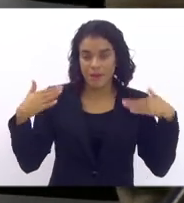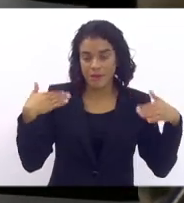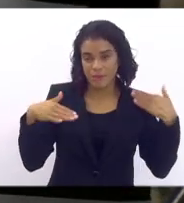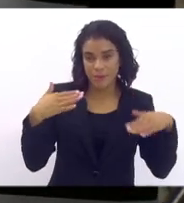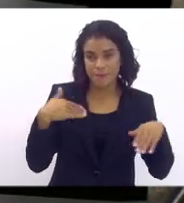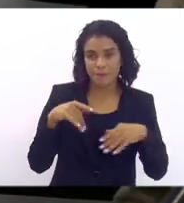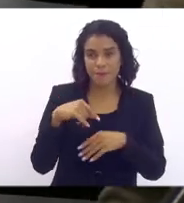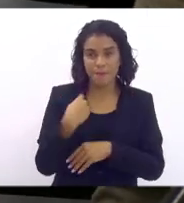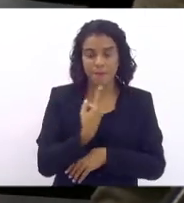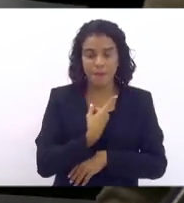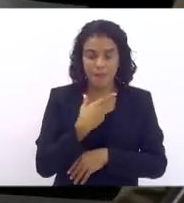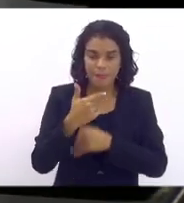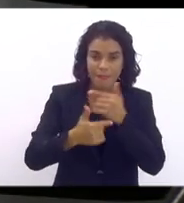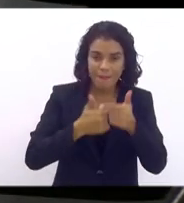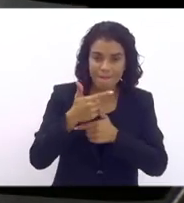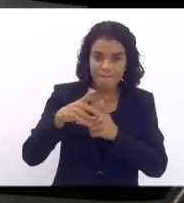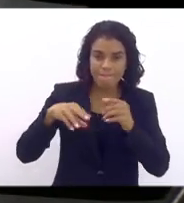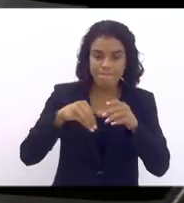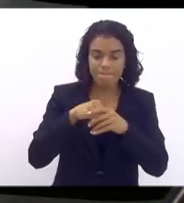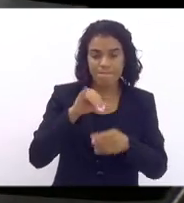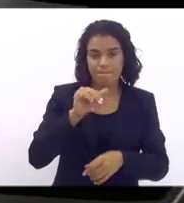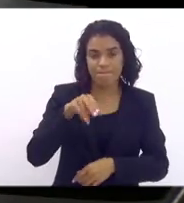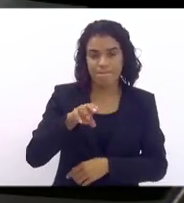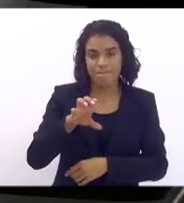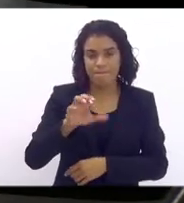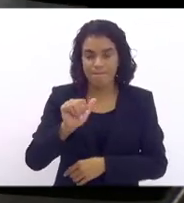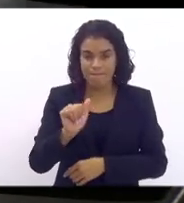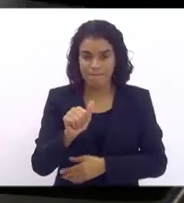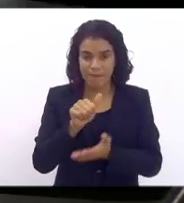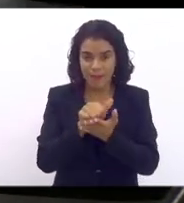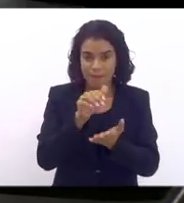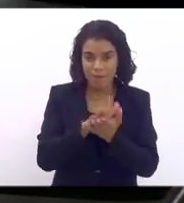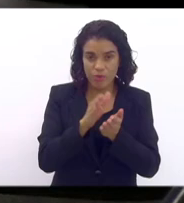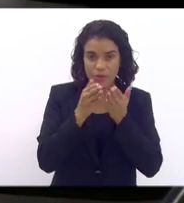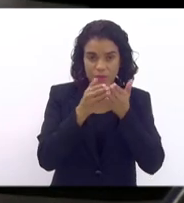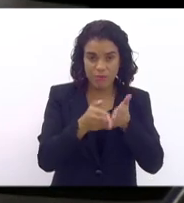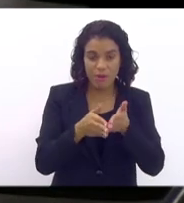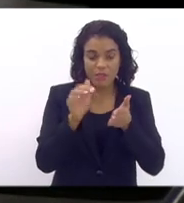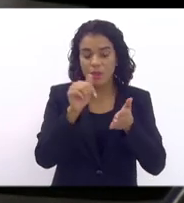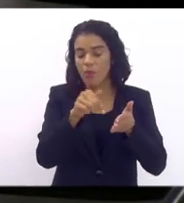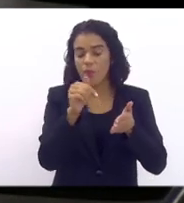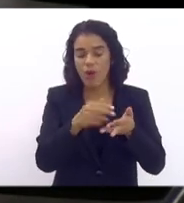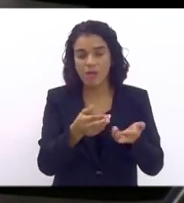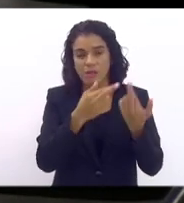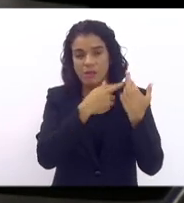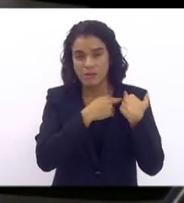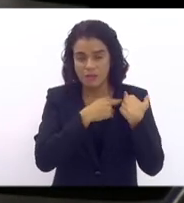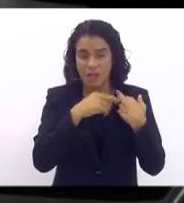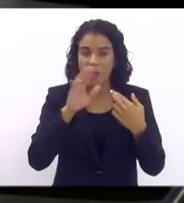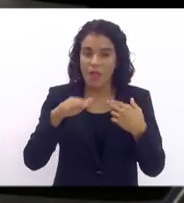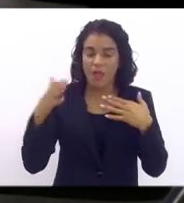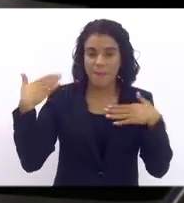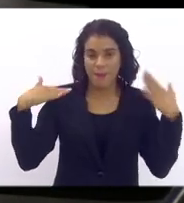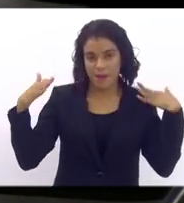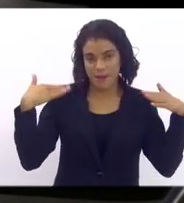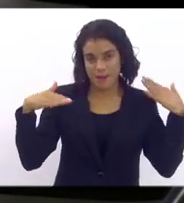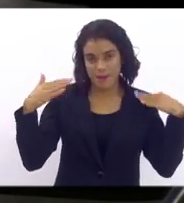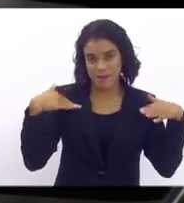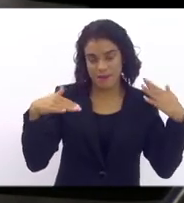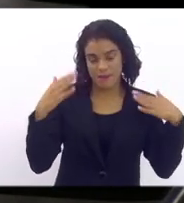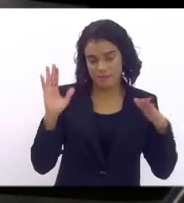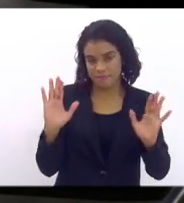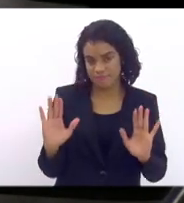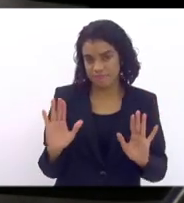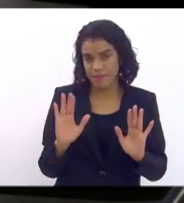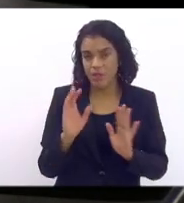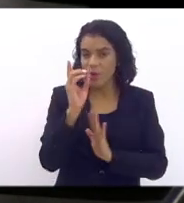sendo construído dentro do inéia de que eh eh quem multa a embarcação é a Marinha historicamente a Marinha sempre foi a Marinha tem um